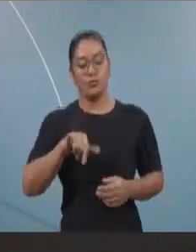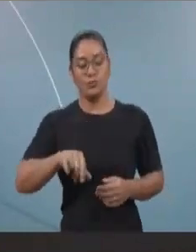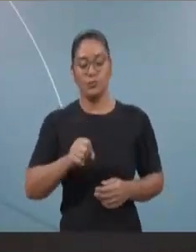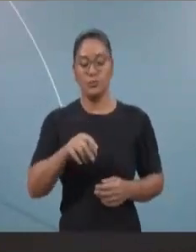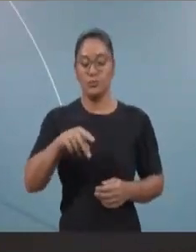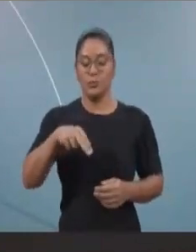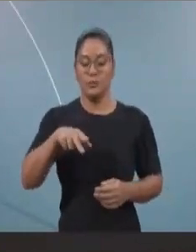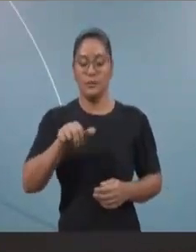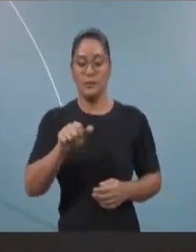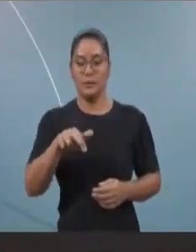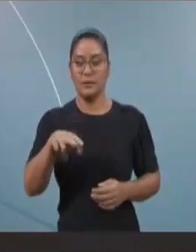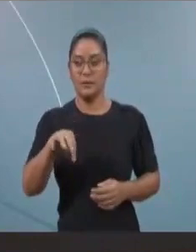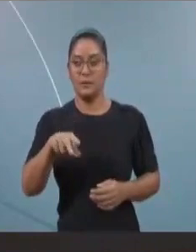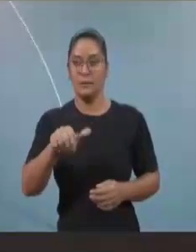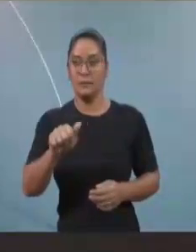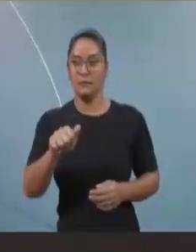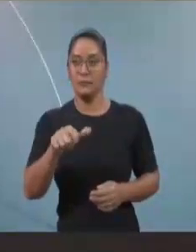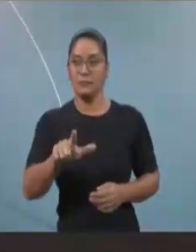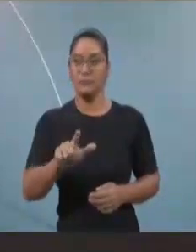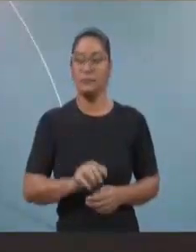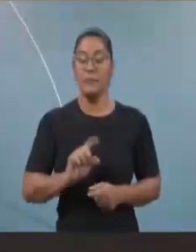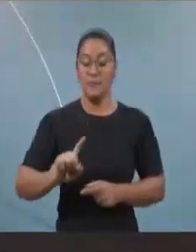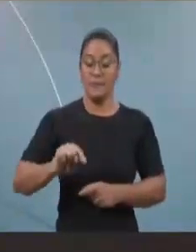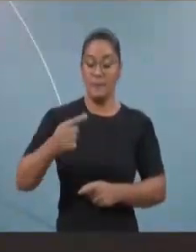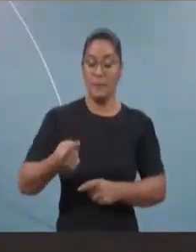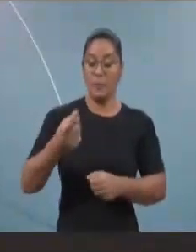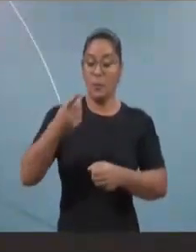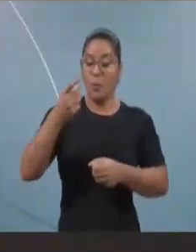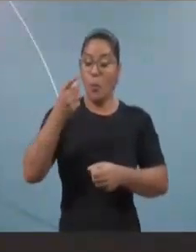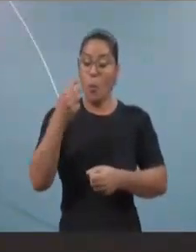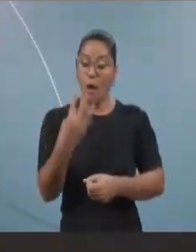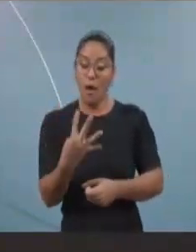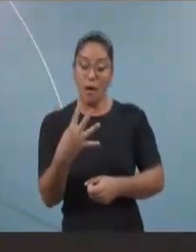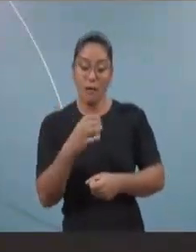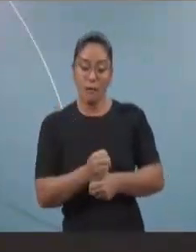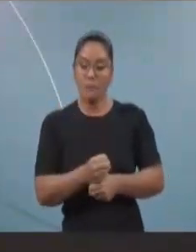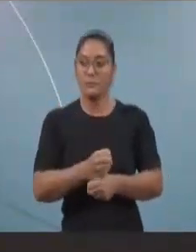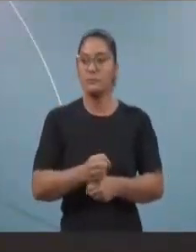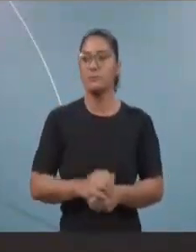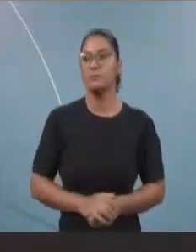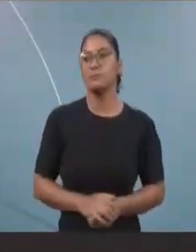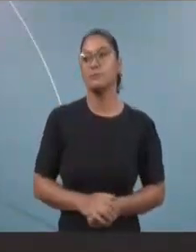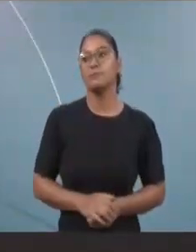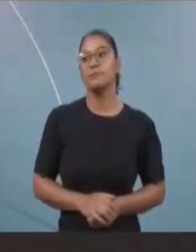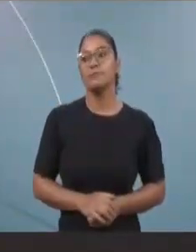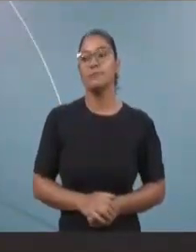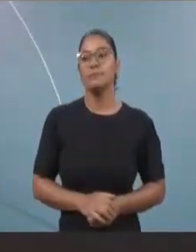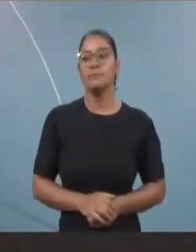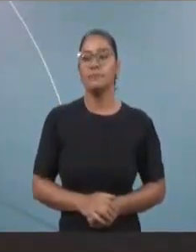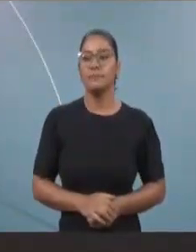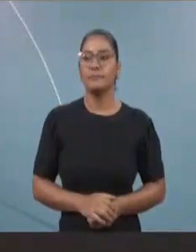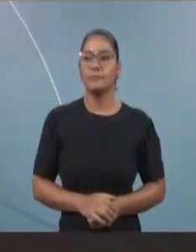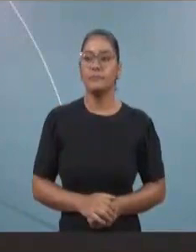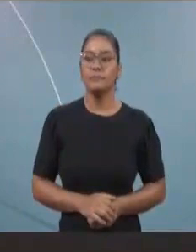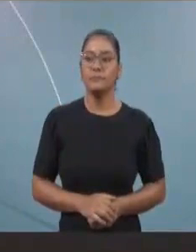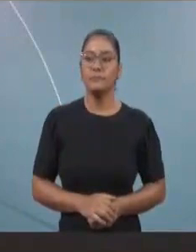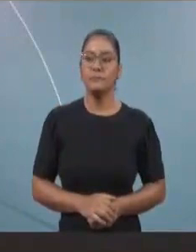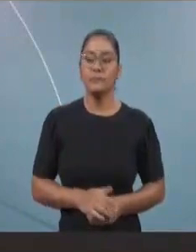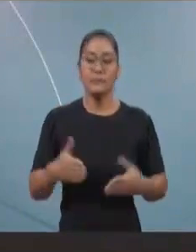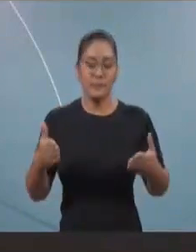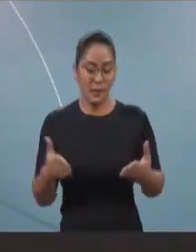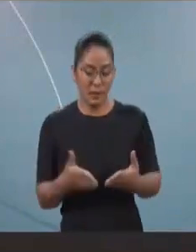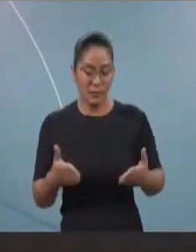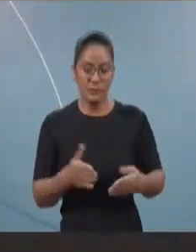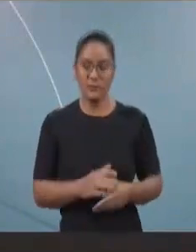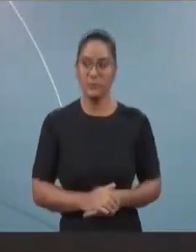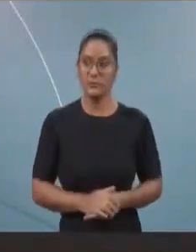mesmo depis de 40 anos a escola está completando 40 anos agora